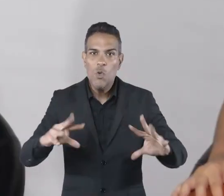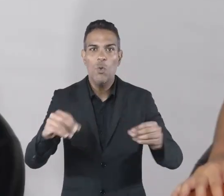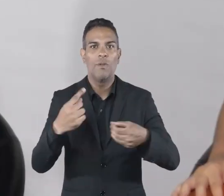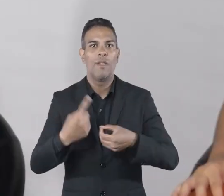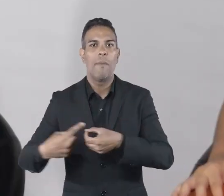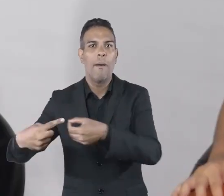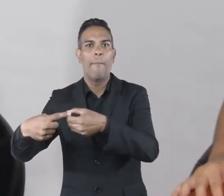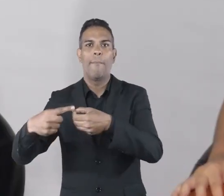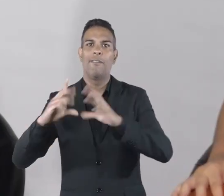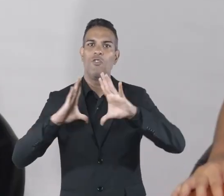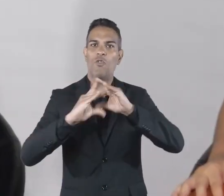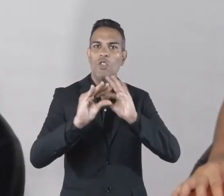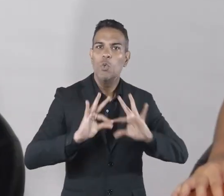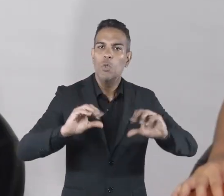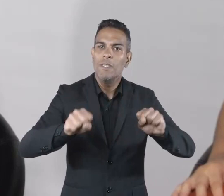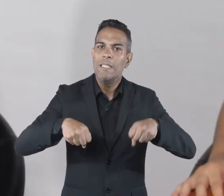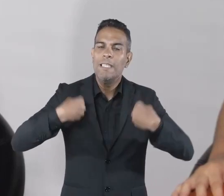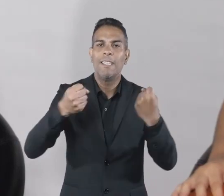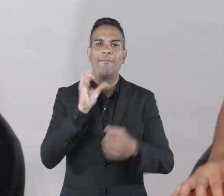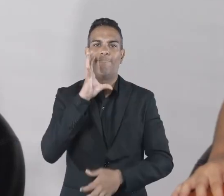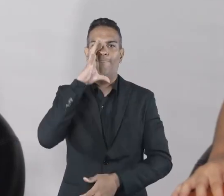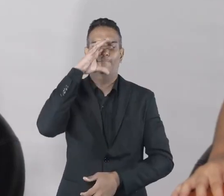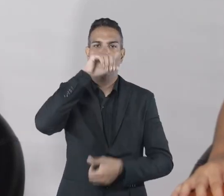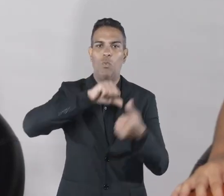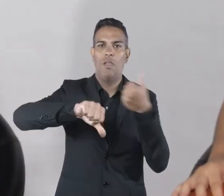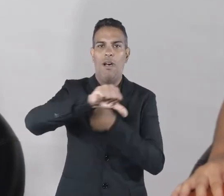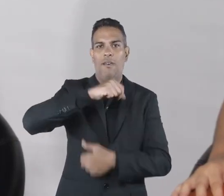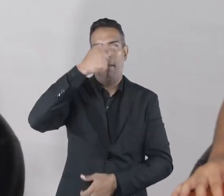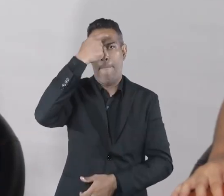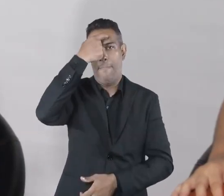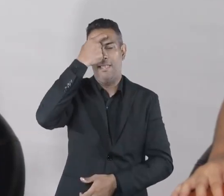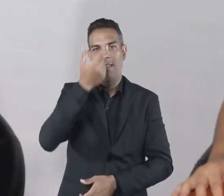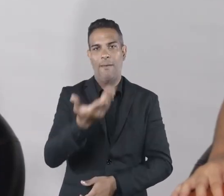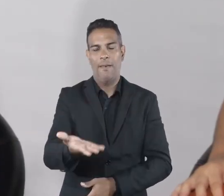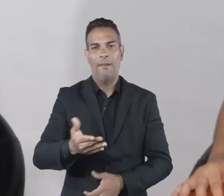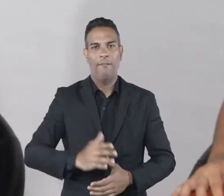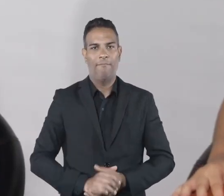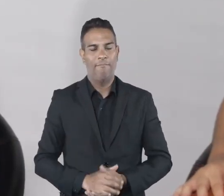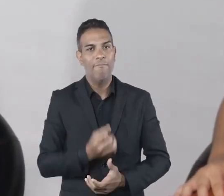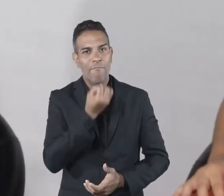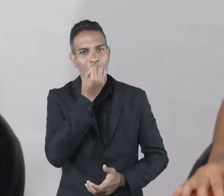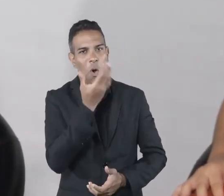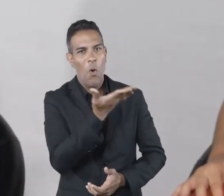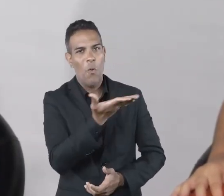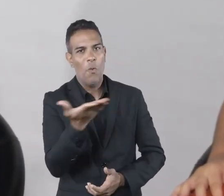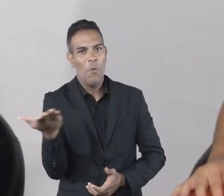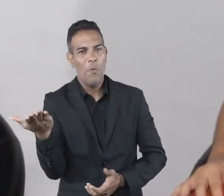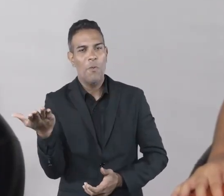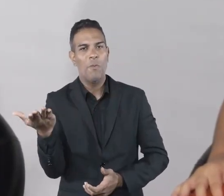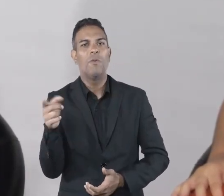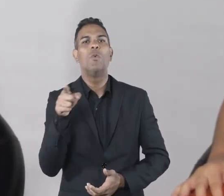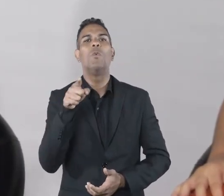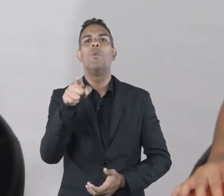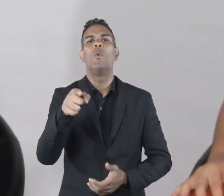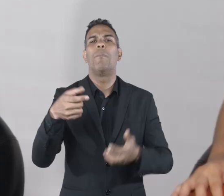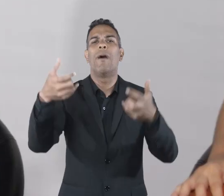marrom, resistência, fugir, diversidade, várias cores, vários